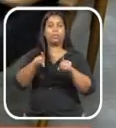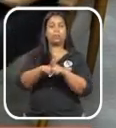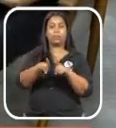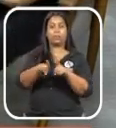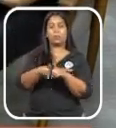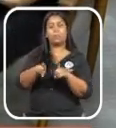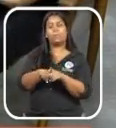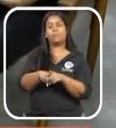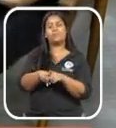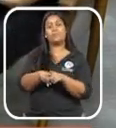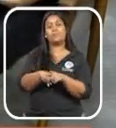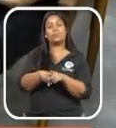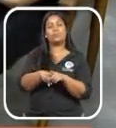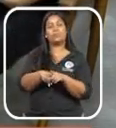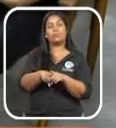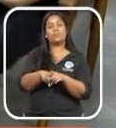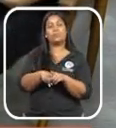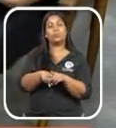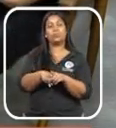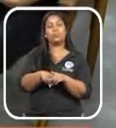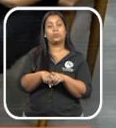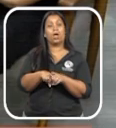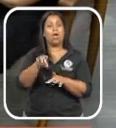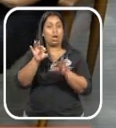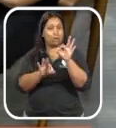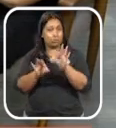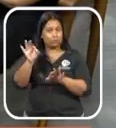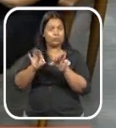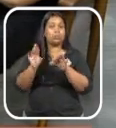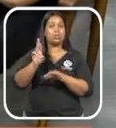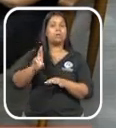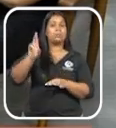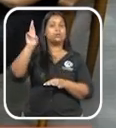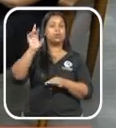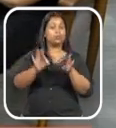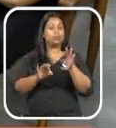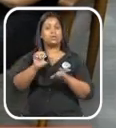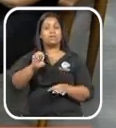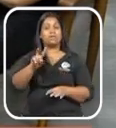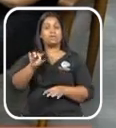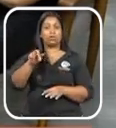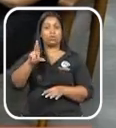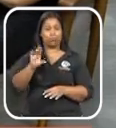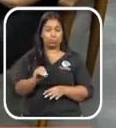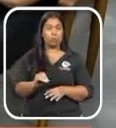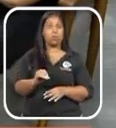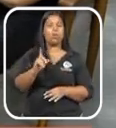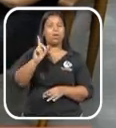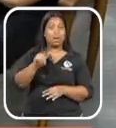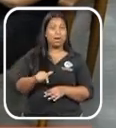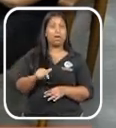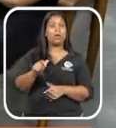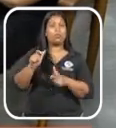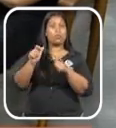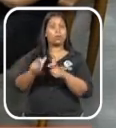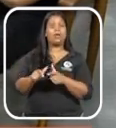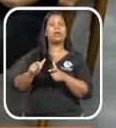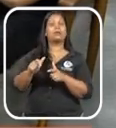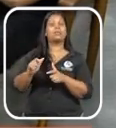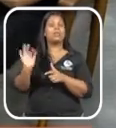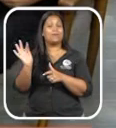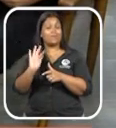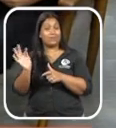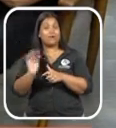e por parte da Justiça, representada pelo juiz Evandro Pelarim, que é um programa que tem em Franca sobre população em situação de